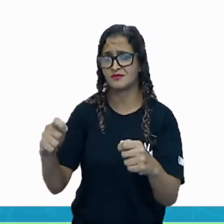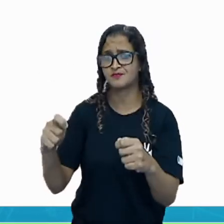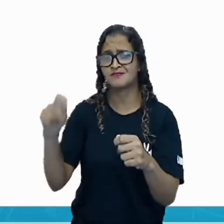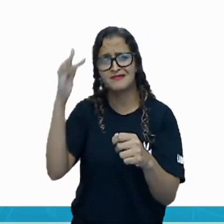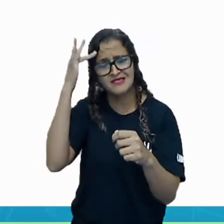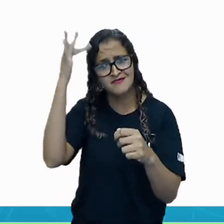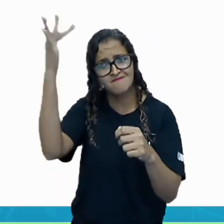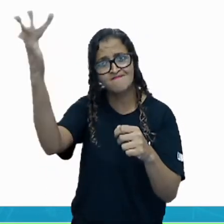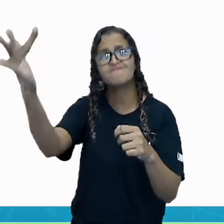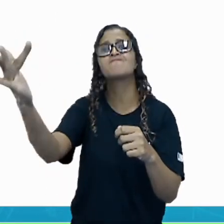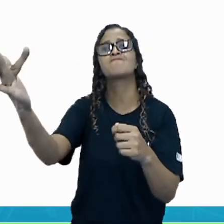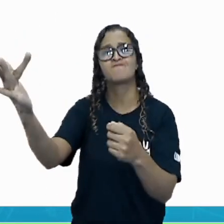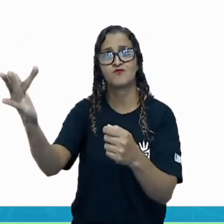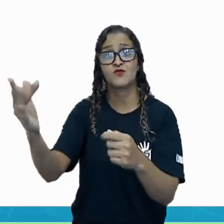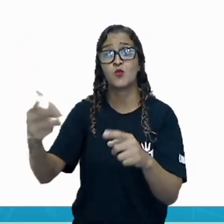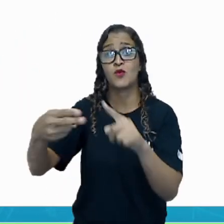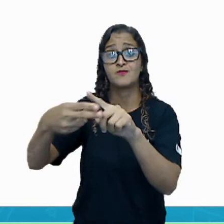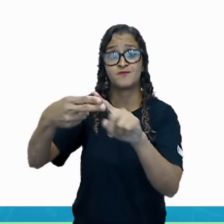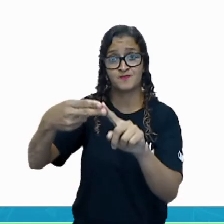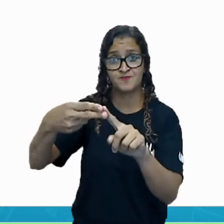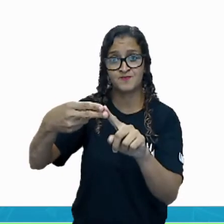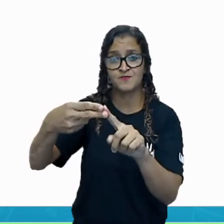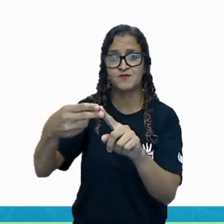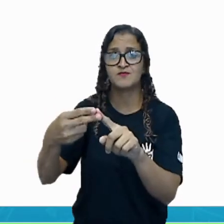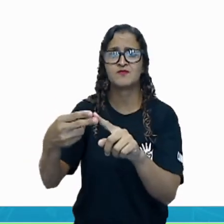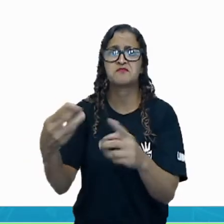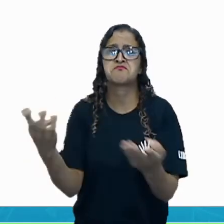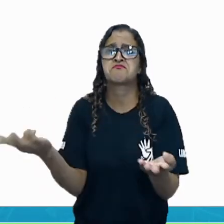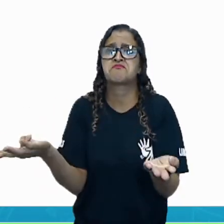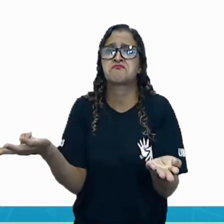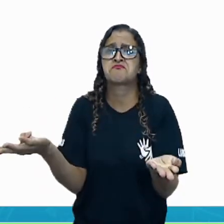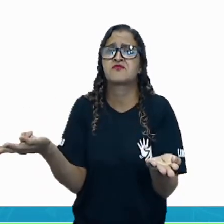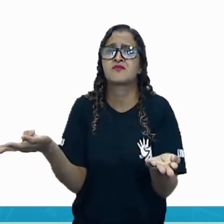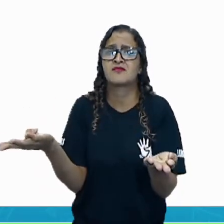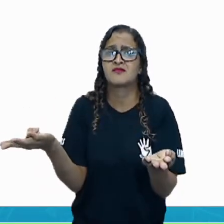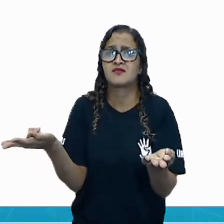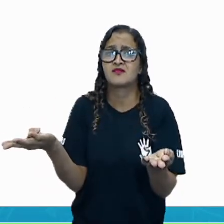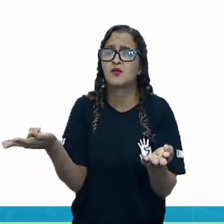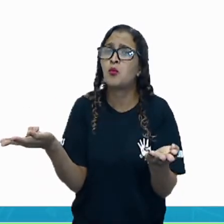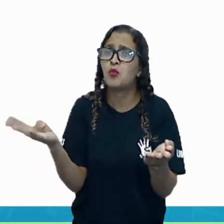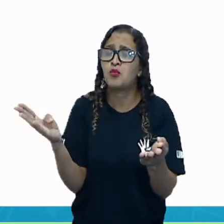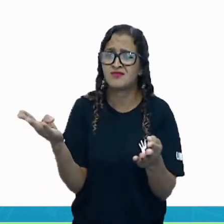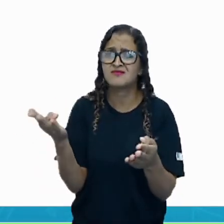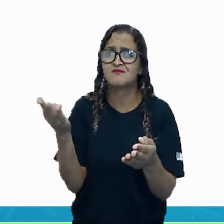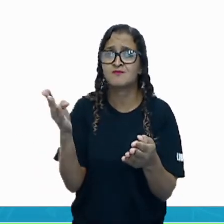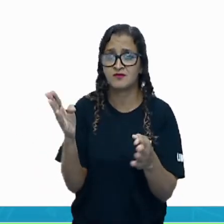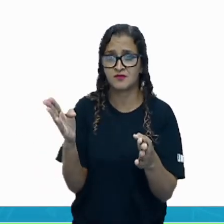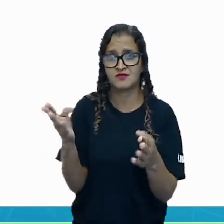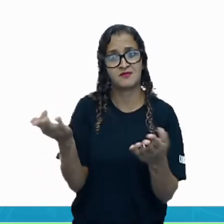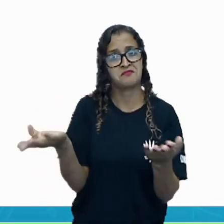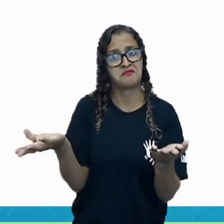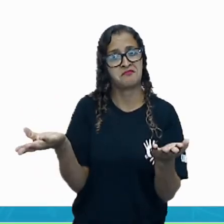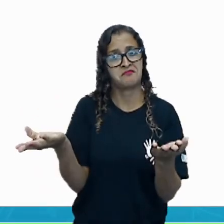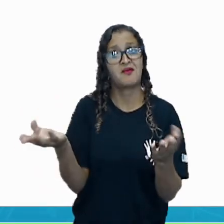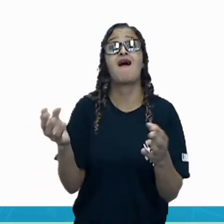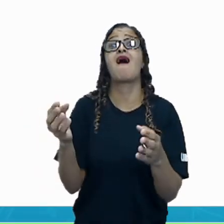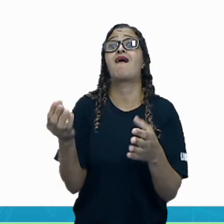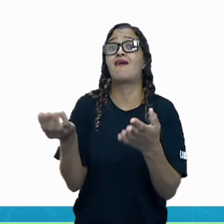Então, 3 mais 2 é igual a 4? Não. É igual a